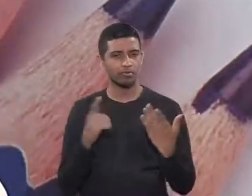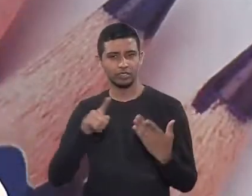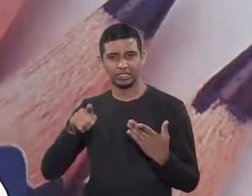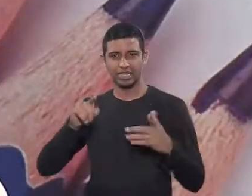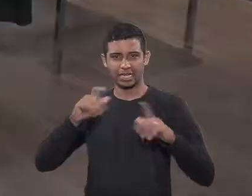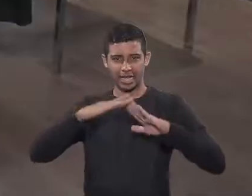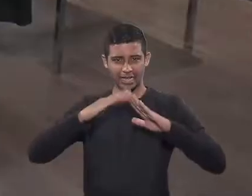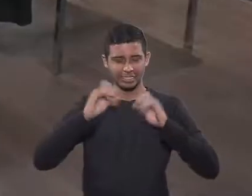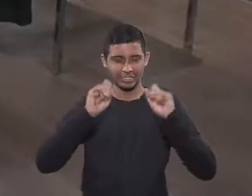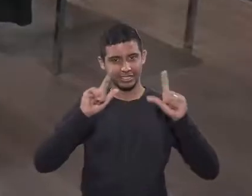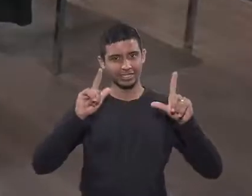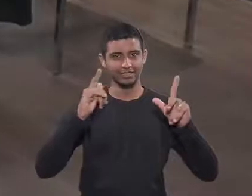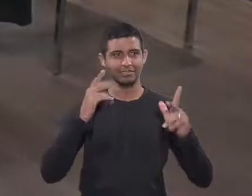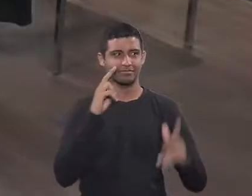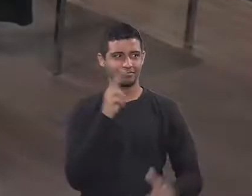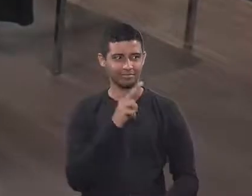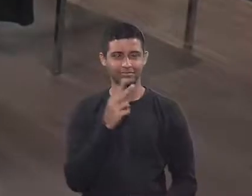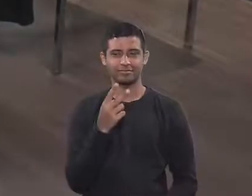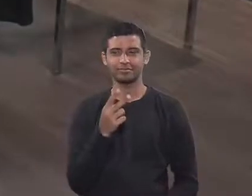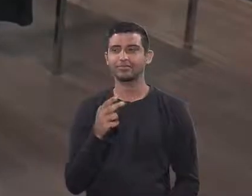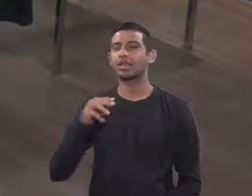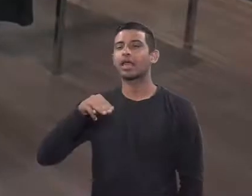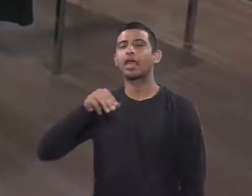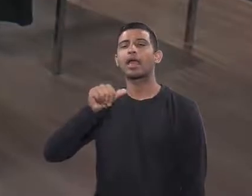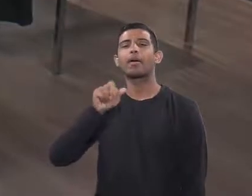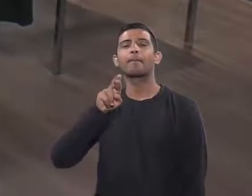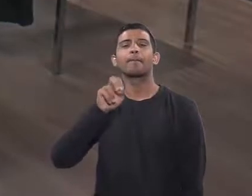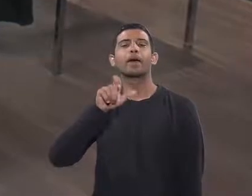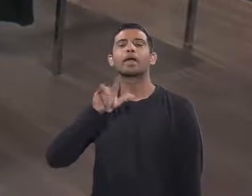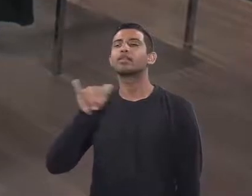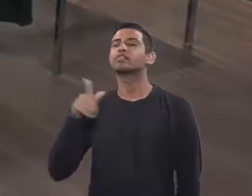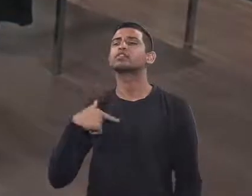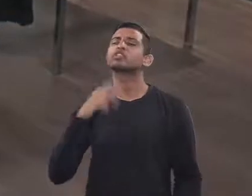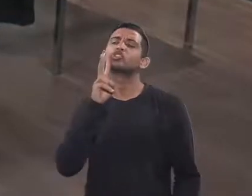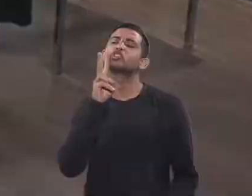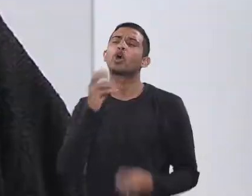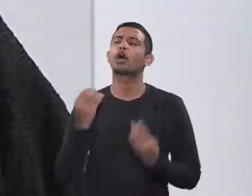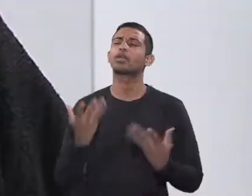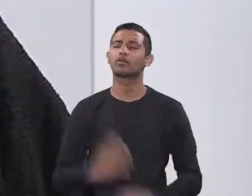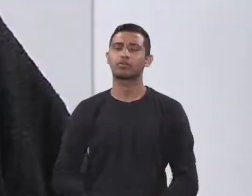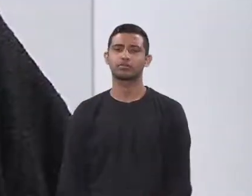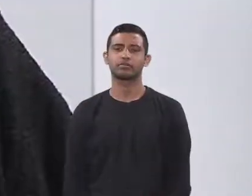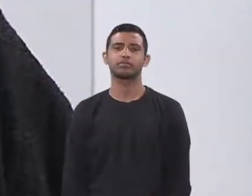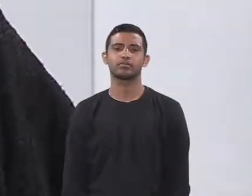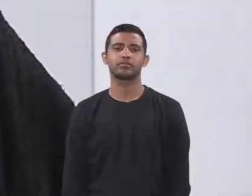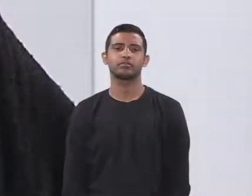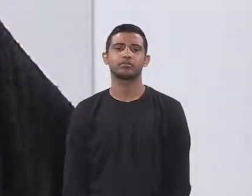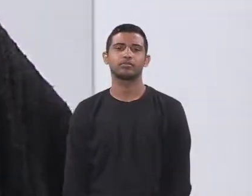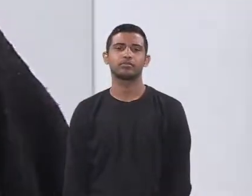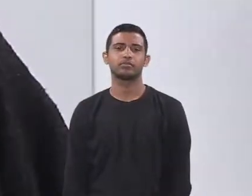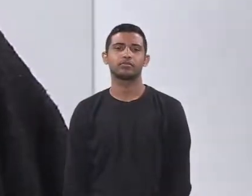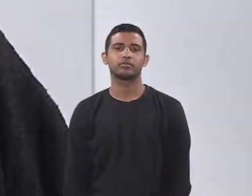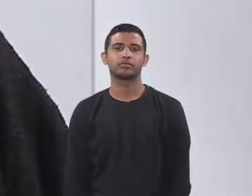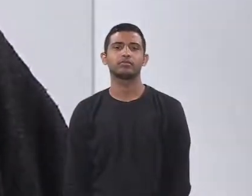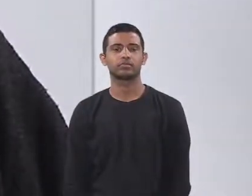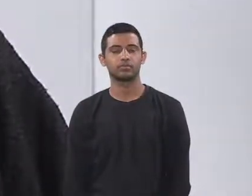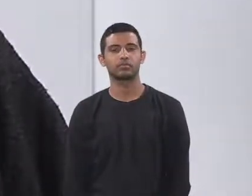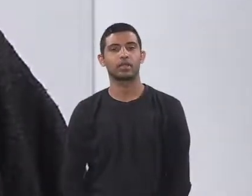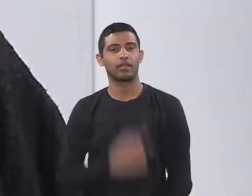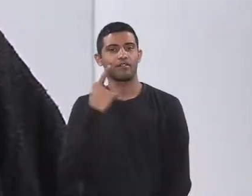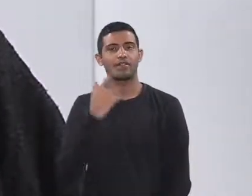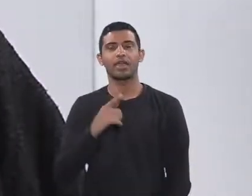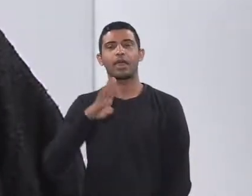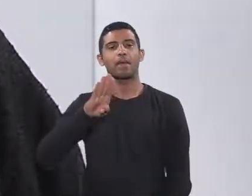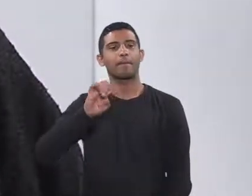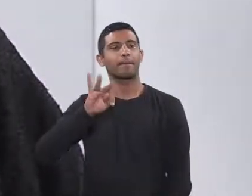casa. Marli, como é que começa a tua história? O Beato vai fazer 38 anos